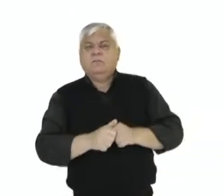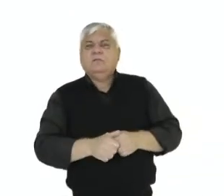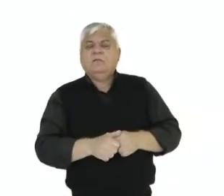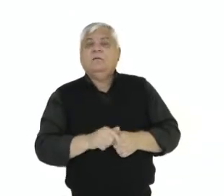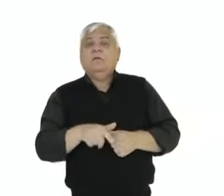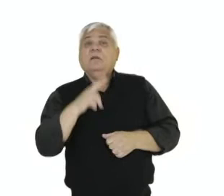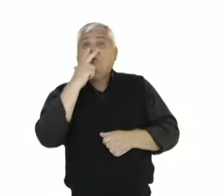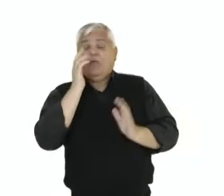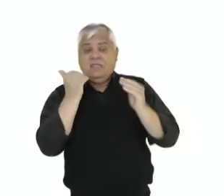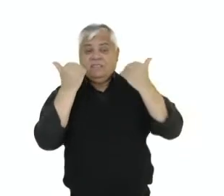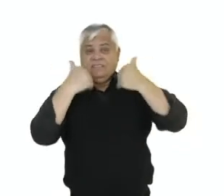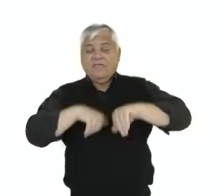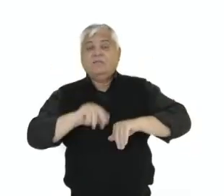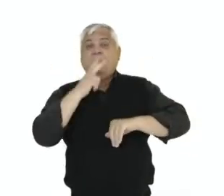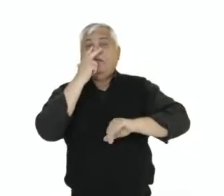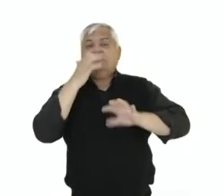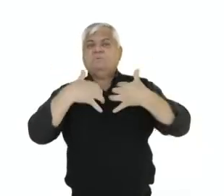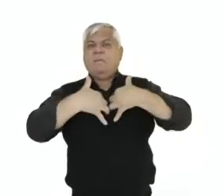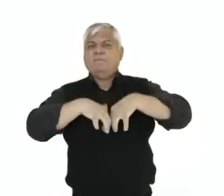térmica.